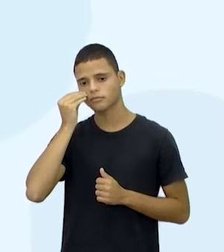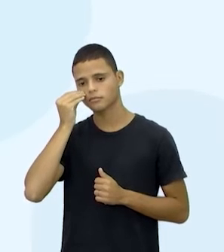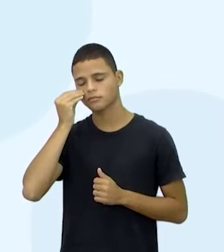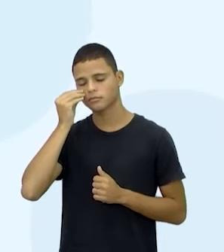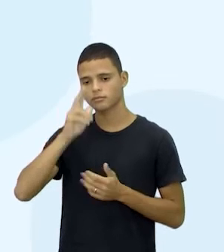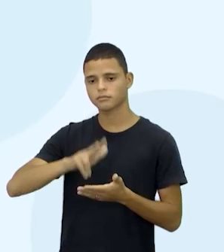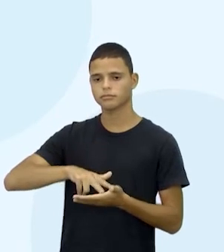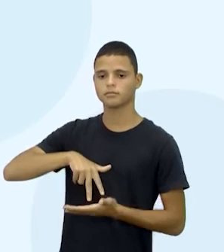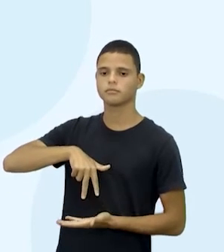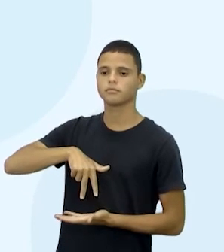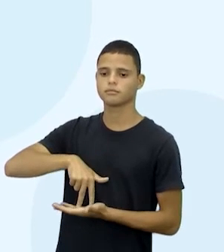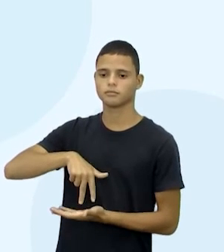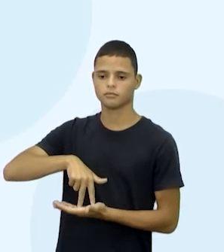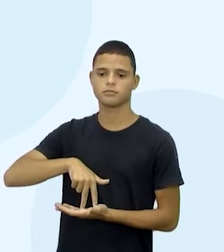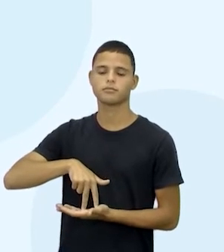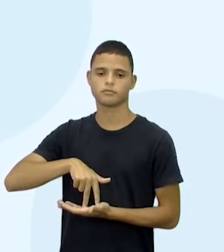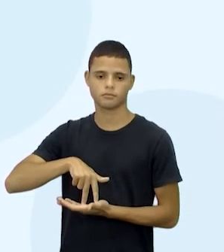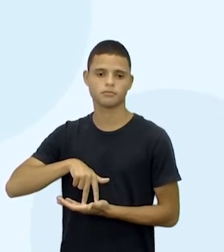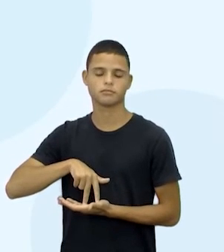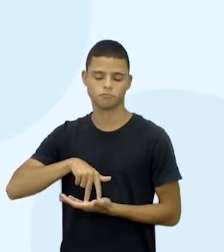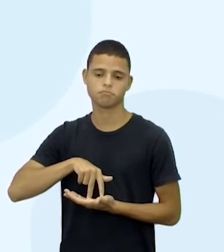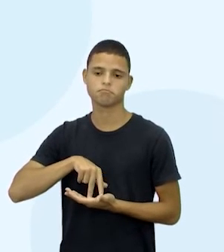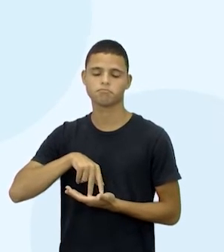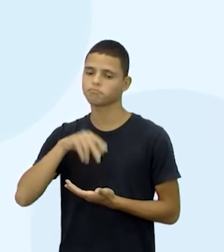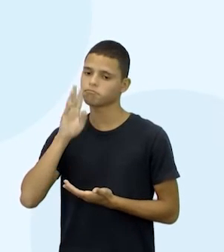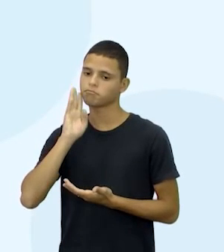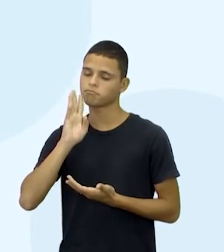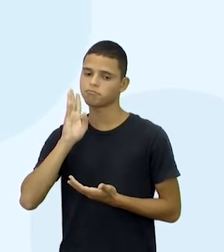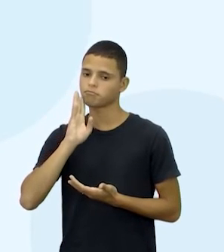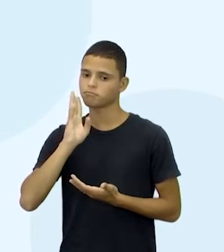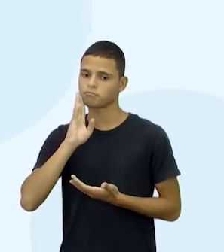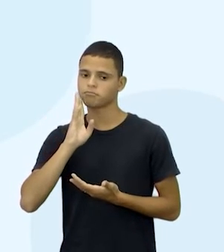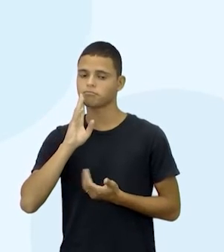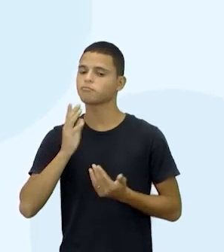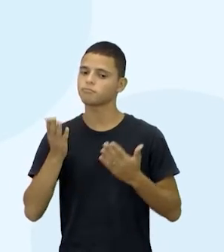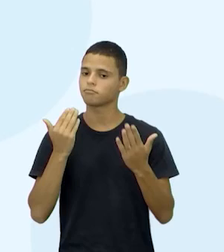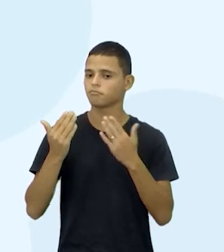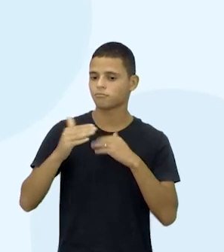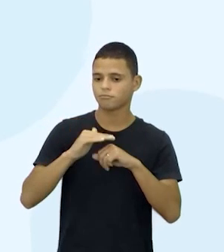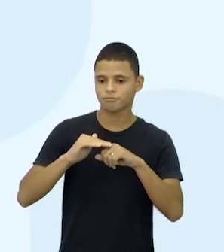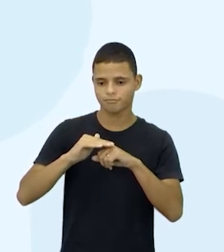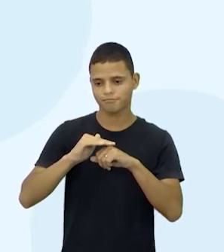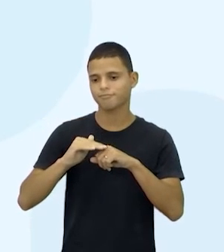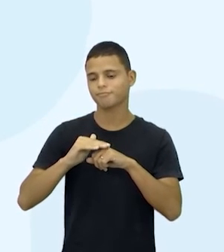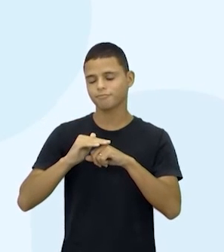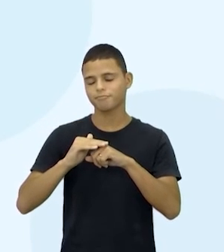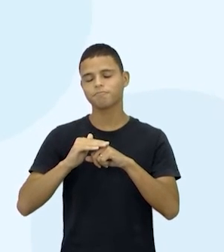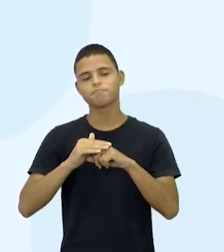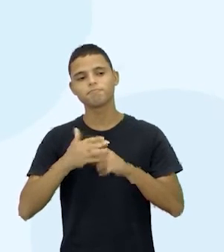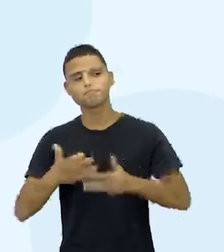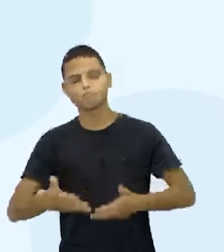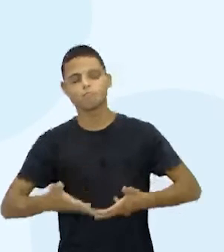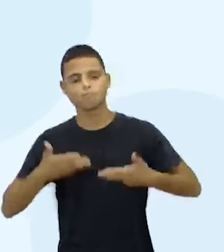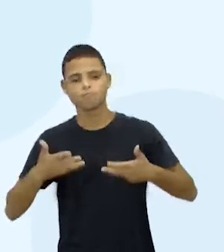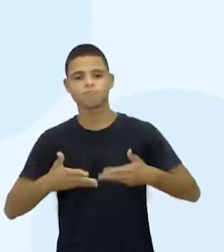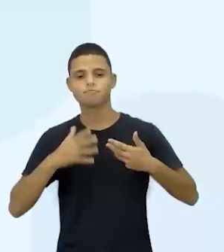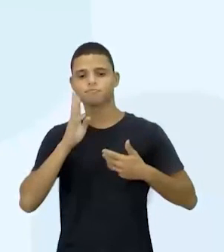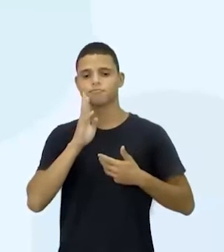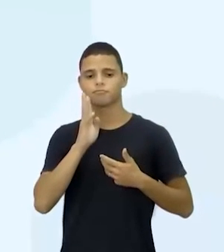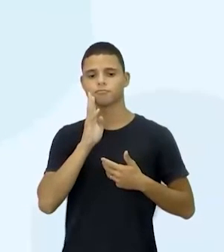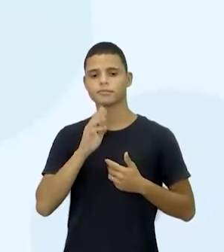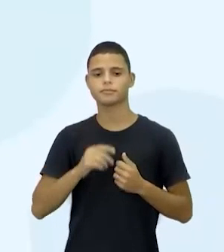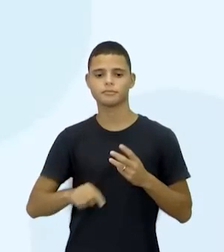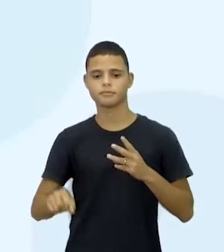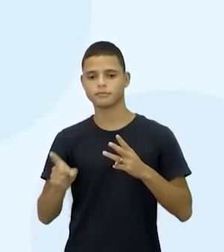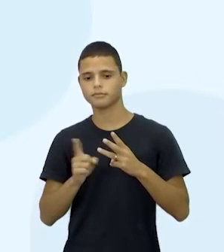hora, que legal. Olha, da hora, tô todo envolvido. Da hora. Né? Não, parece que a gente tá conversando ali fora, igual a gente tava agora há pouco, não parece? Verdade, bacana. Nós temos